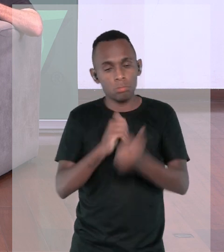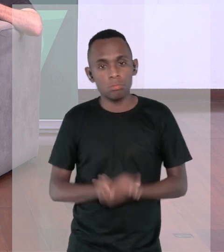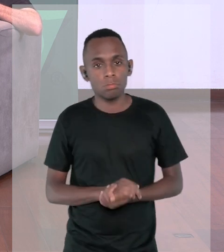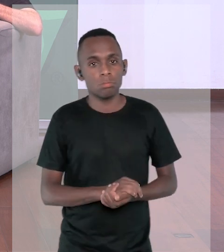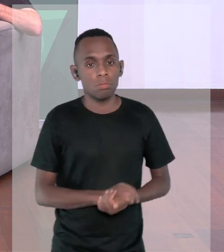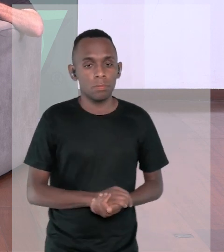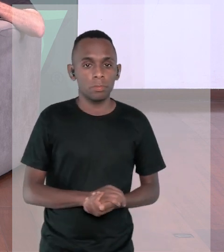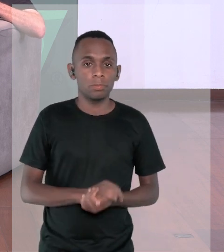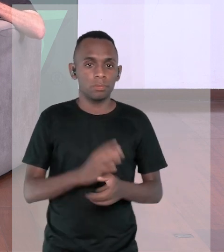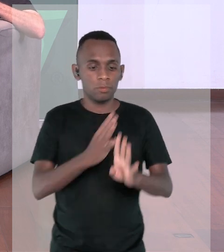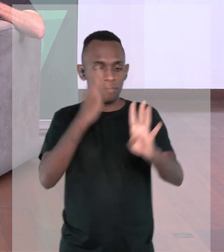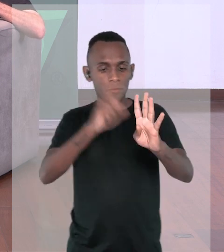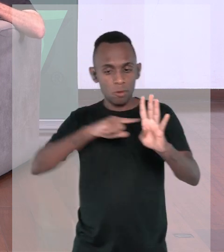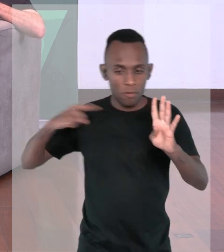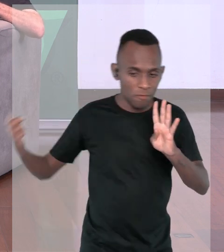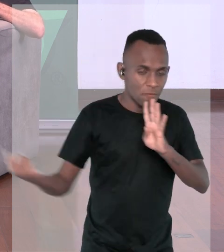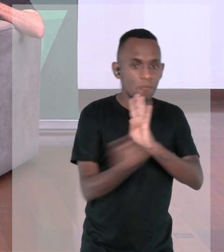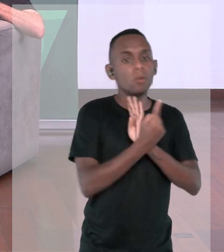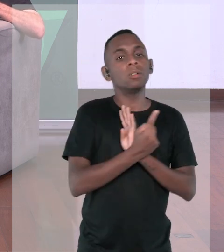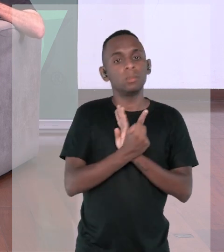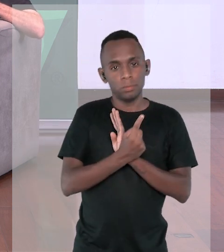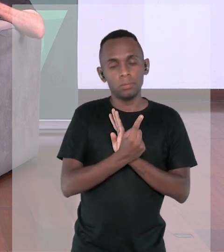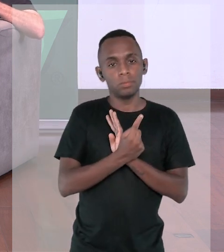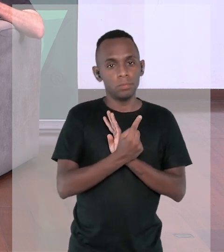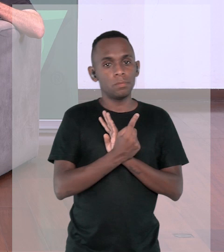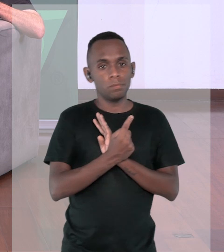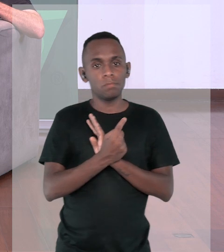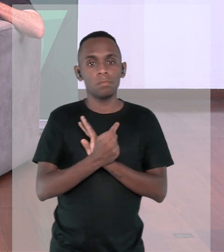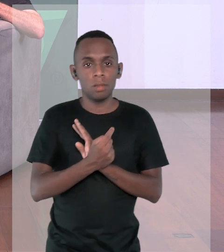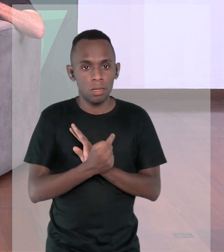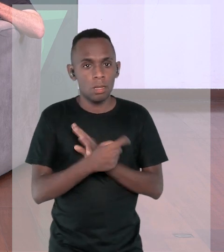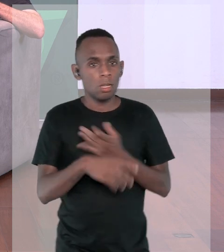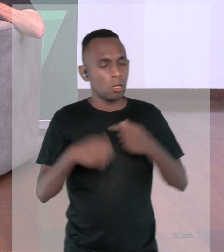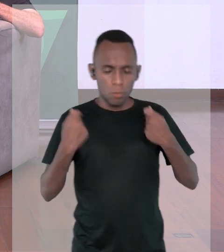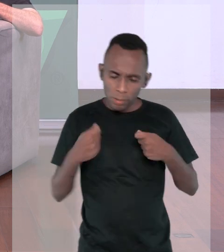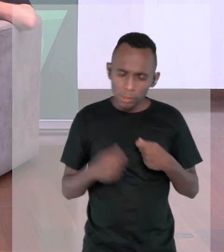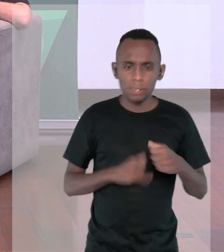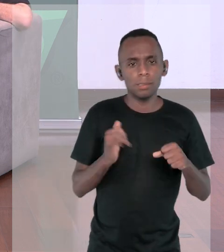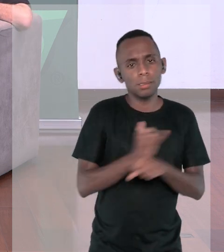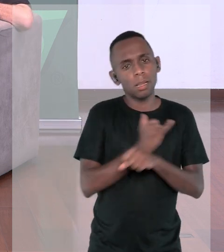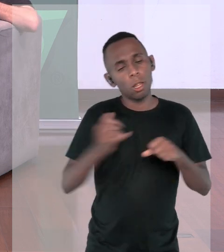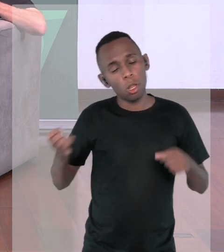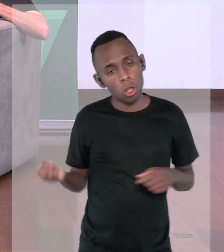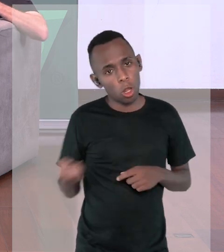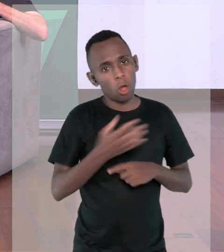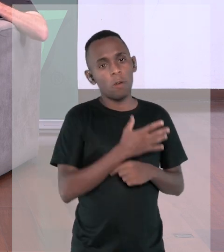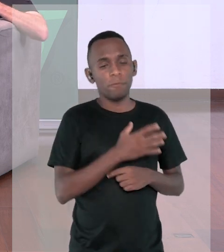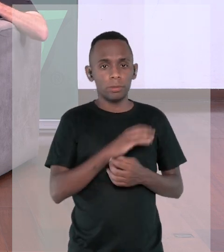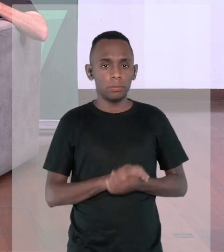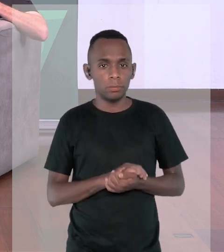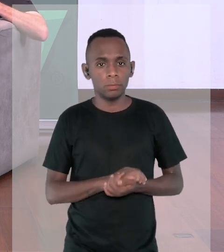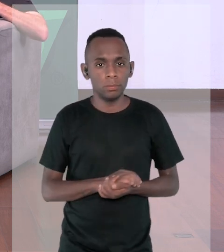Furar a fila, né? Furar a fila, né? Furar o cascateamento da mensagem e